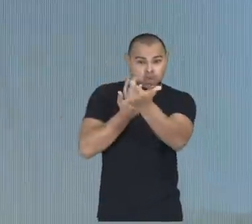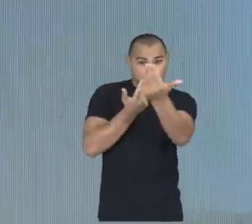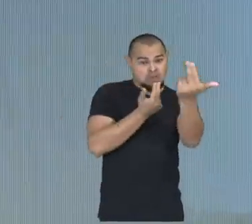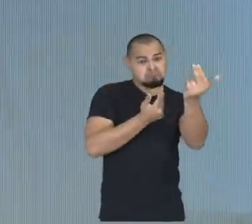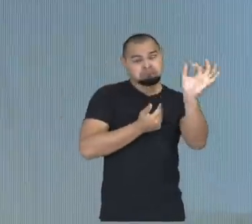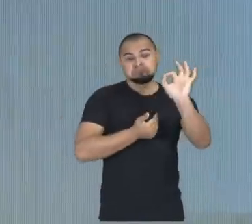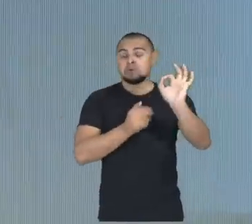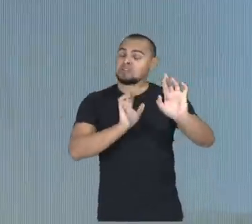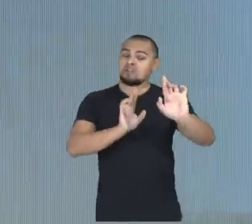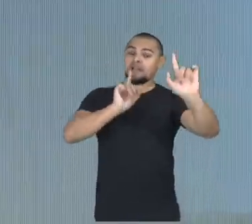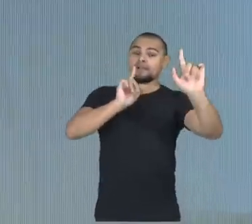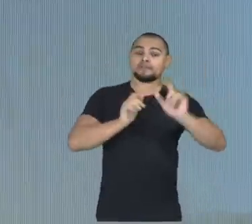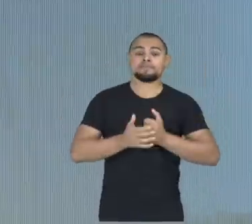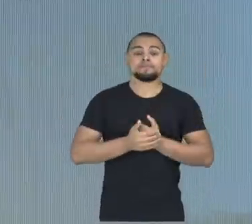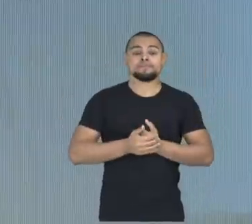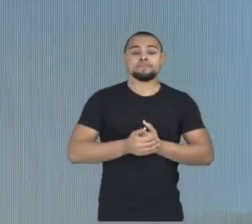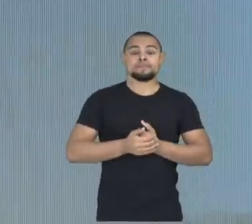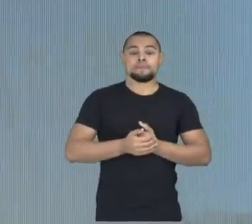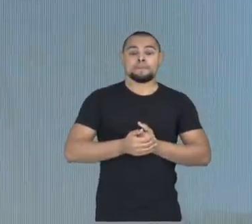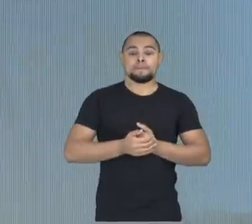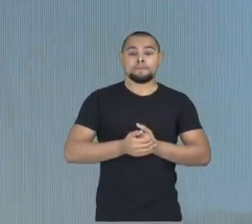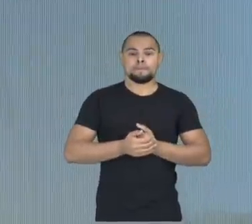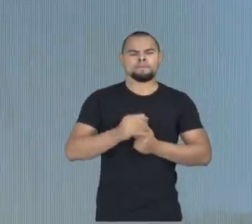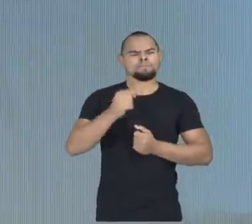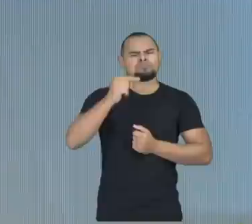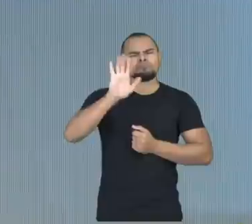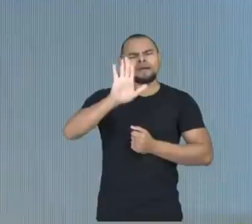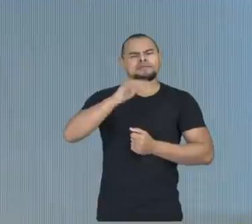ser diferente. Mas eu senti,